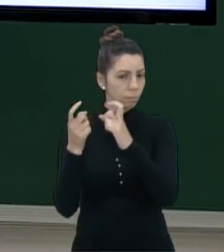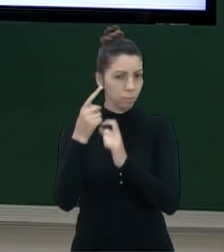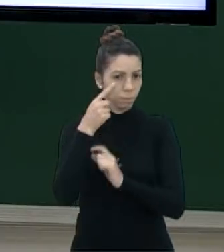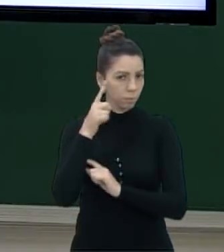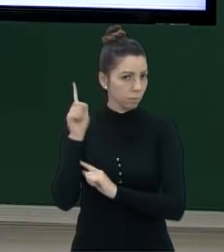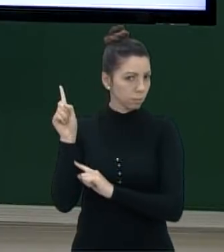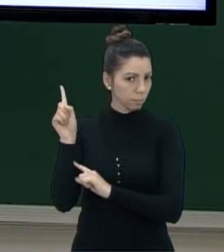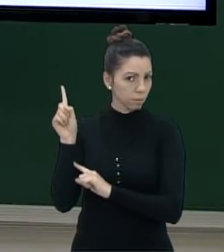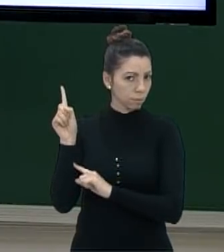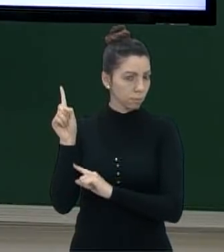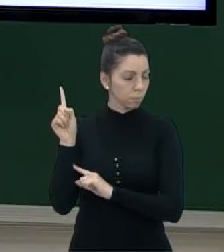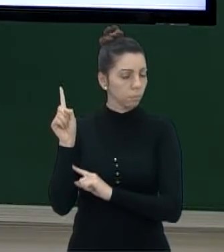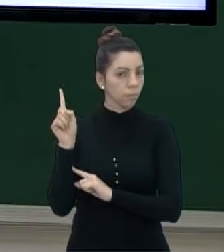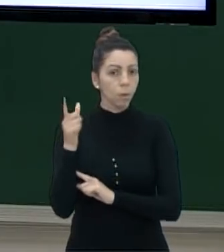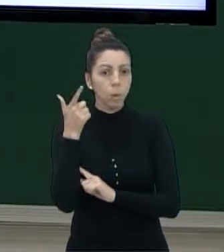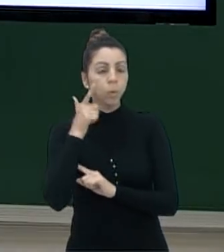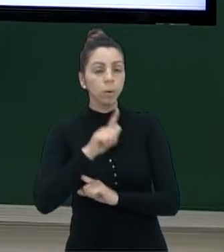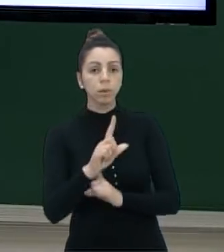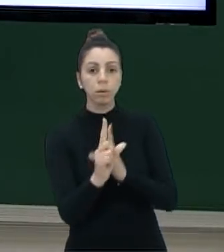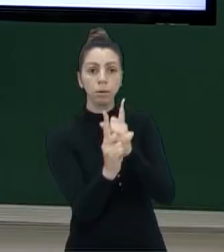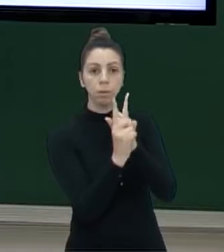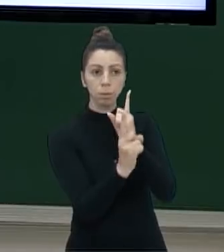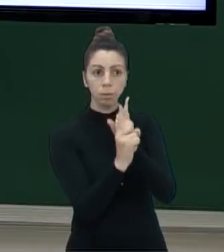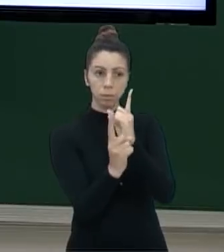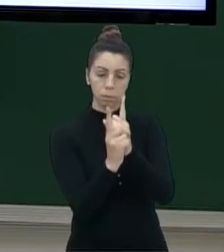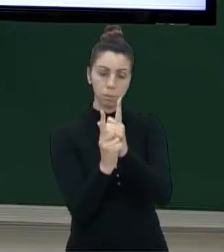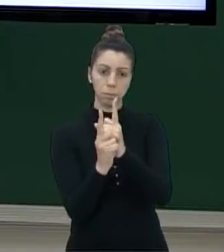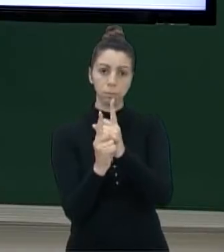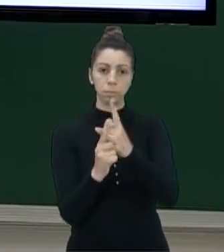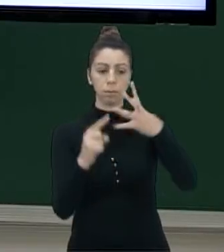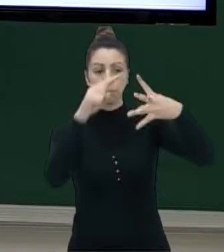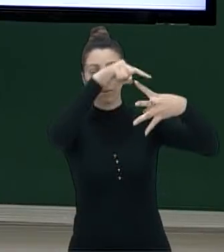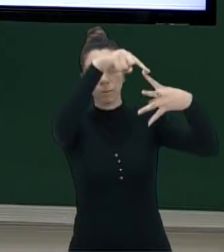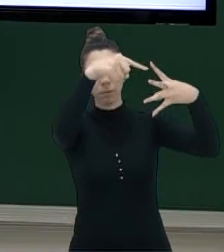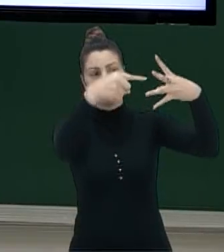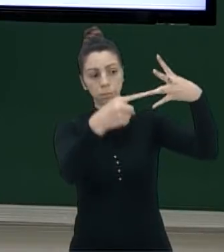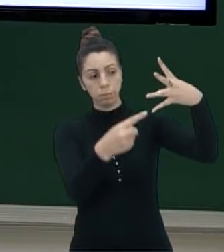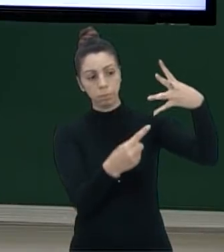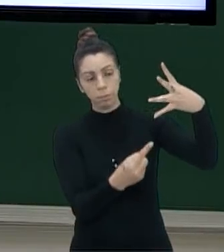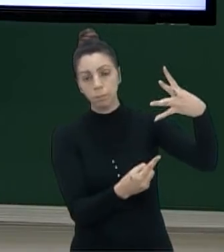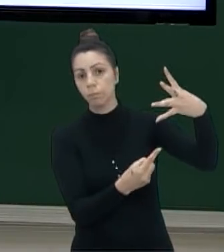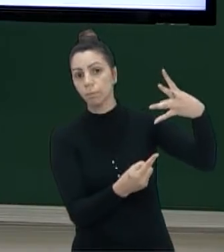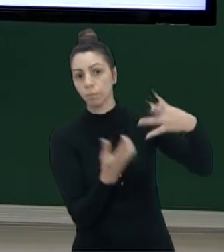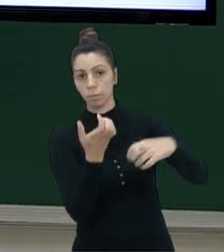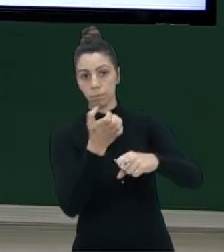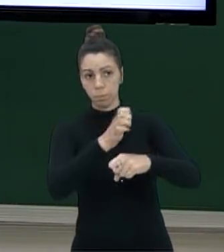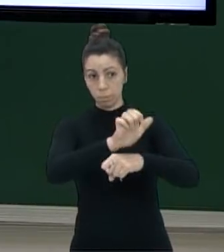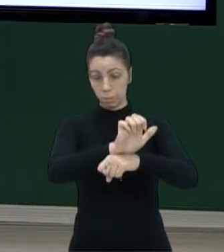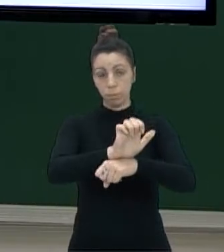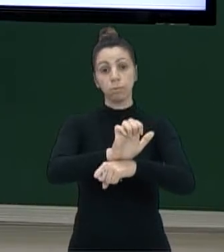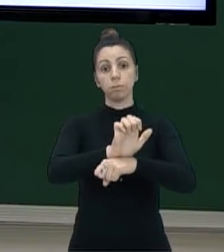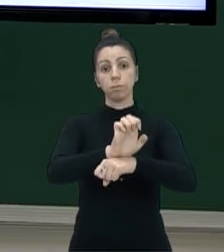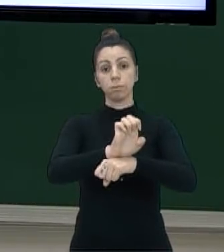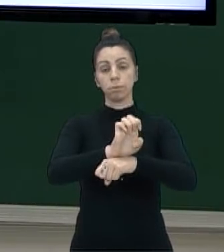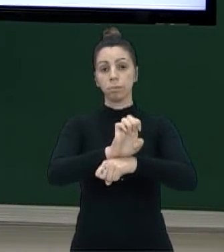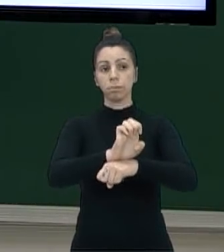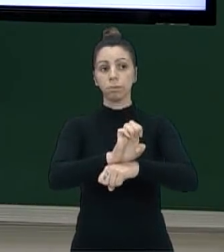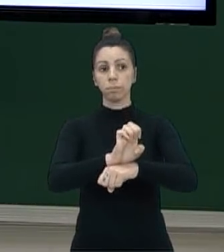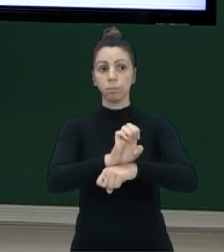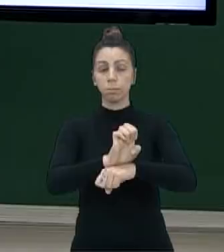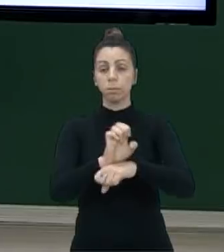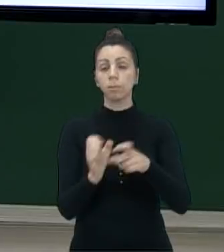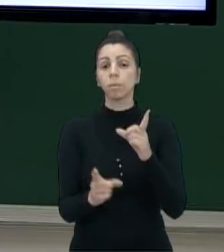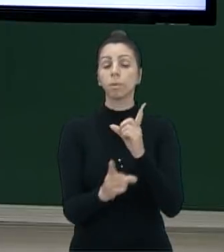aqui. Então, você conseguiu localizar os 4 estados que ele havia marcado aqui